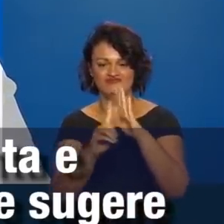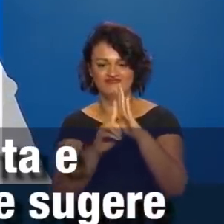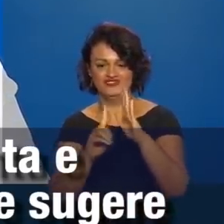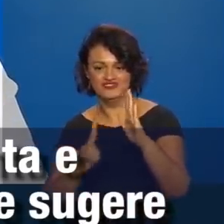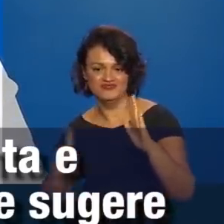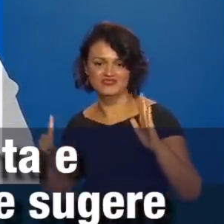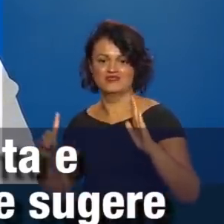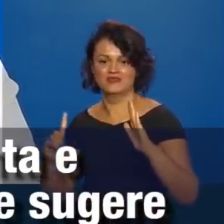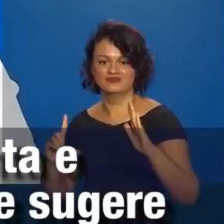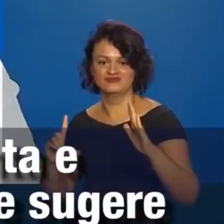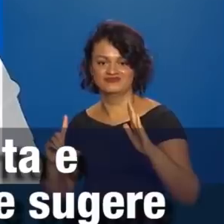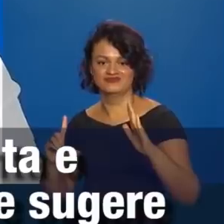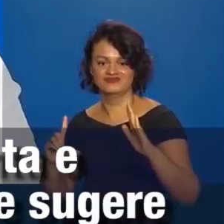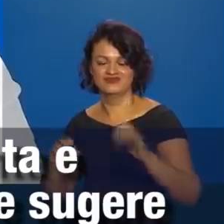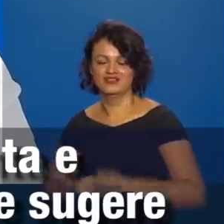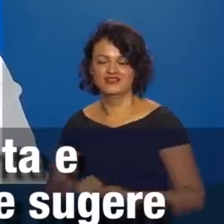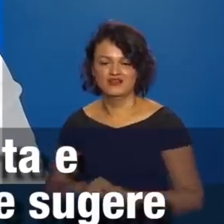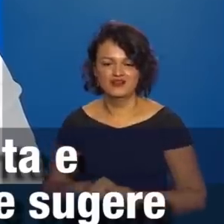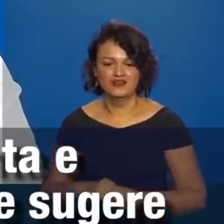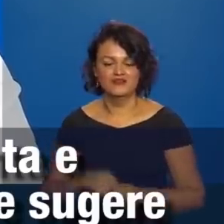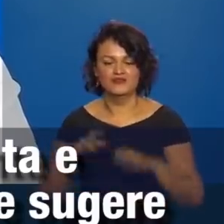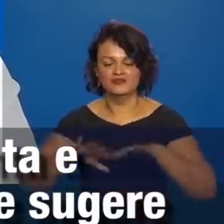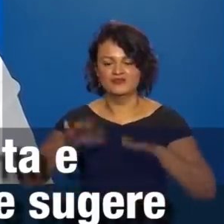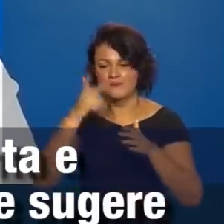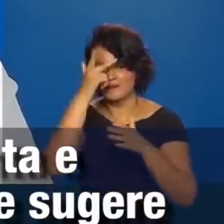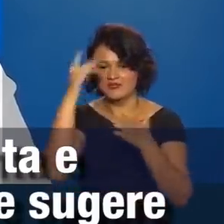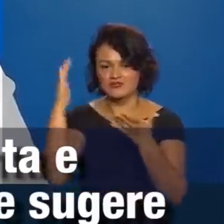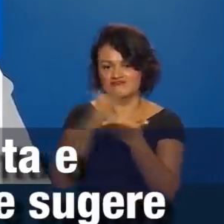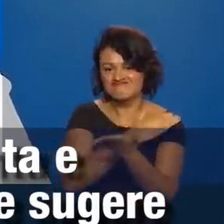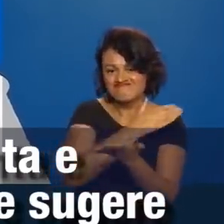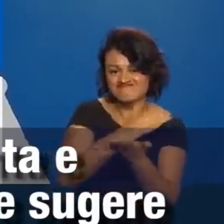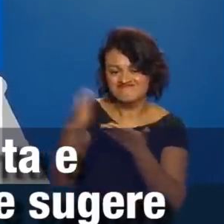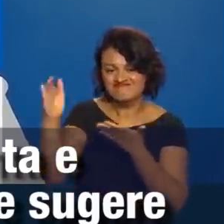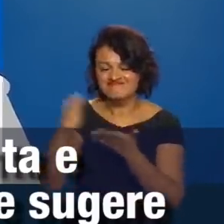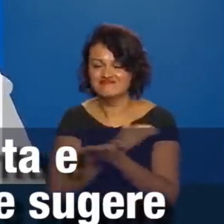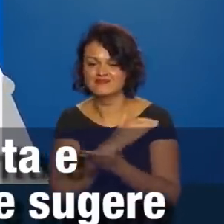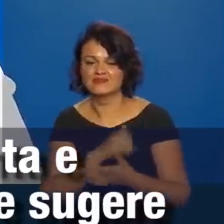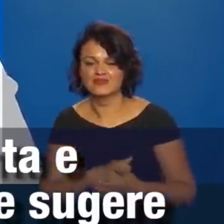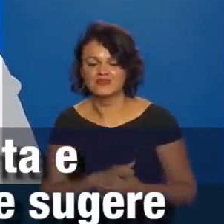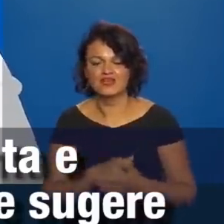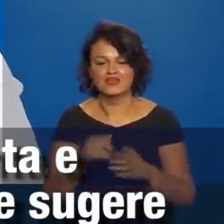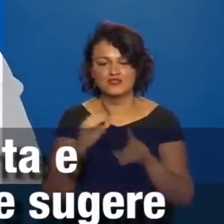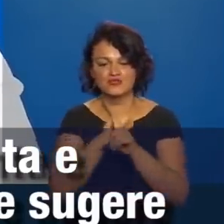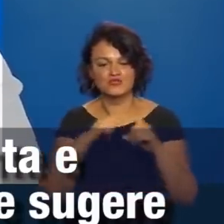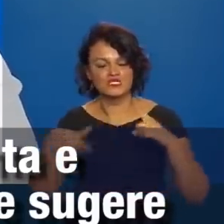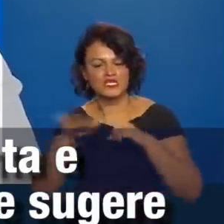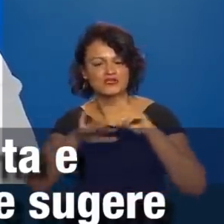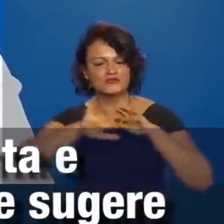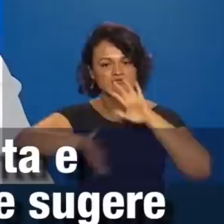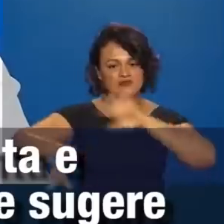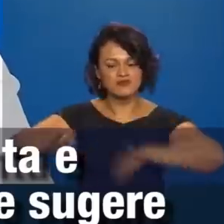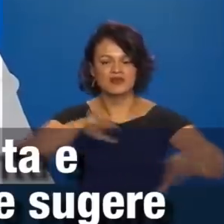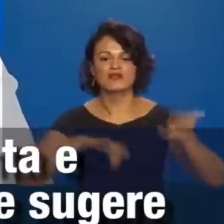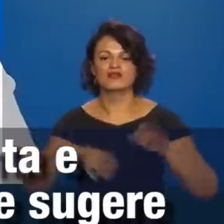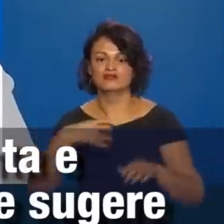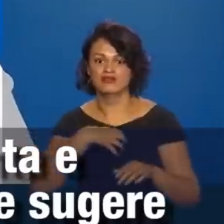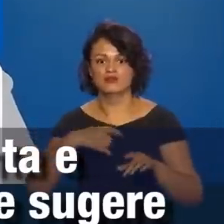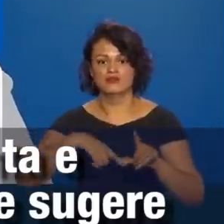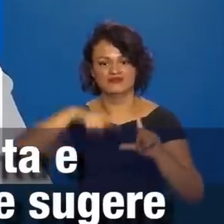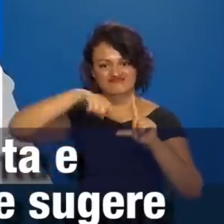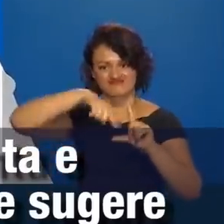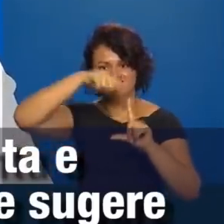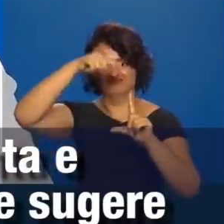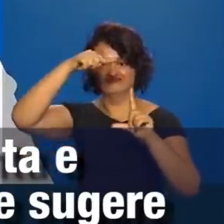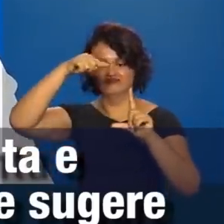que é esta medida em que você separa alguns segmentos da sociedade, você vai ter um impacto na curva, ela